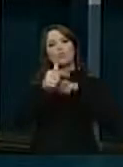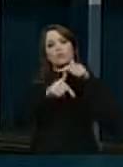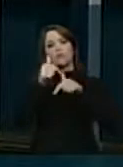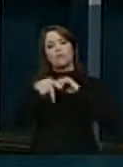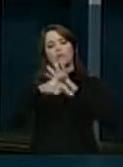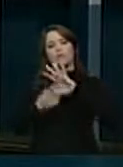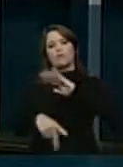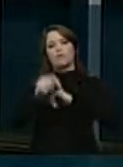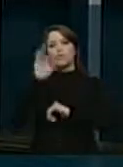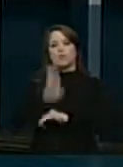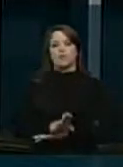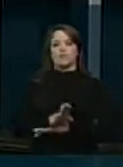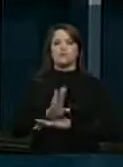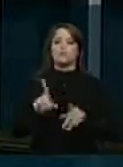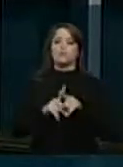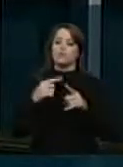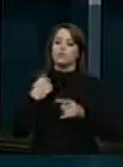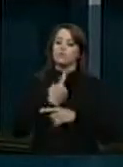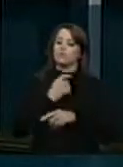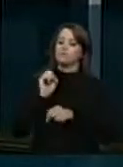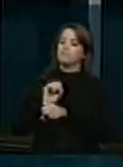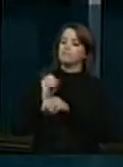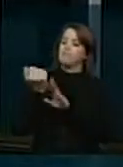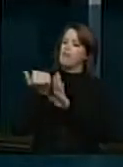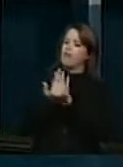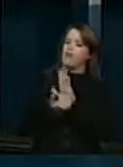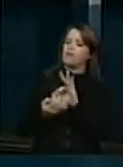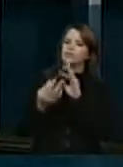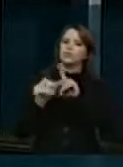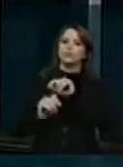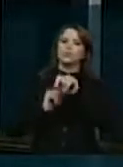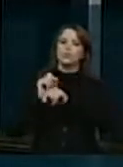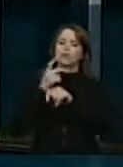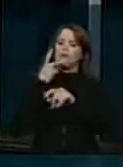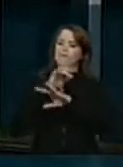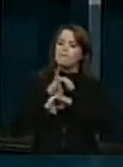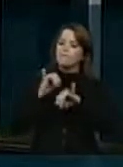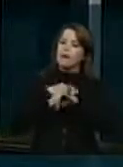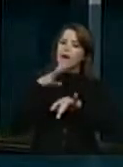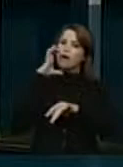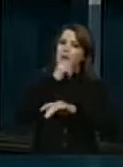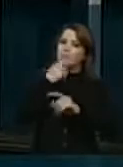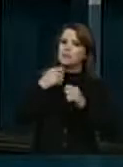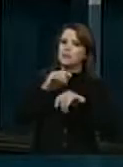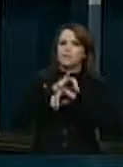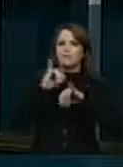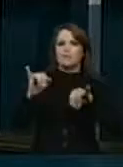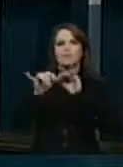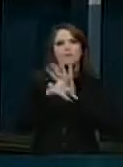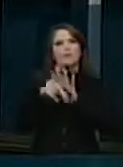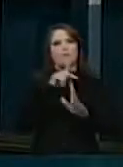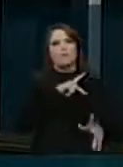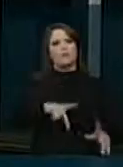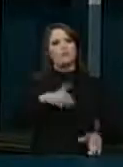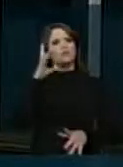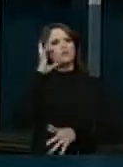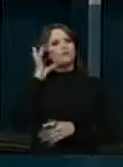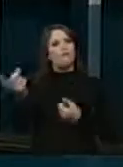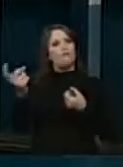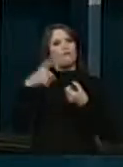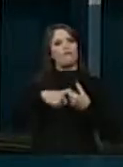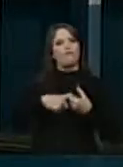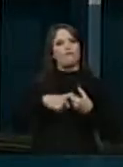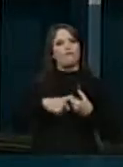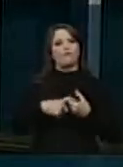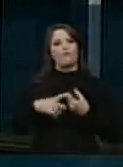no país. Então, esperamos que essas medidas que sejam anunciadas o mais breve possível. A presidenta Dilma acaba de